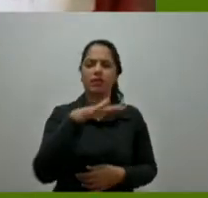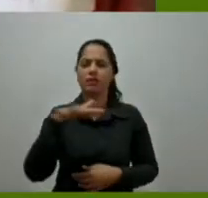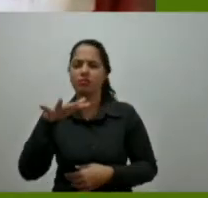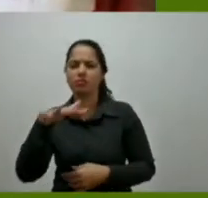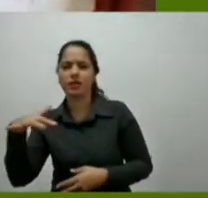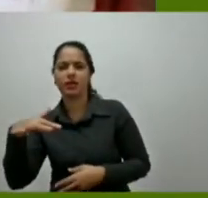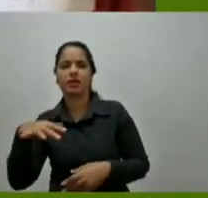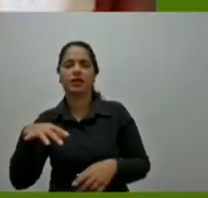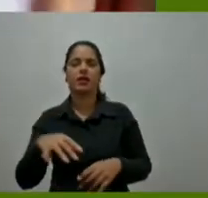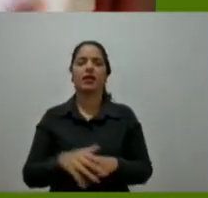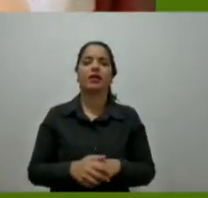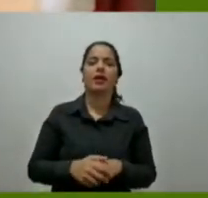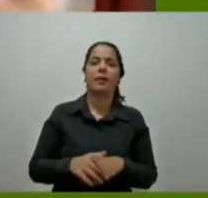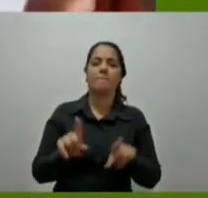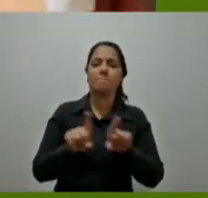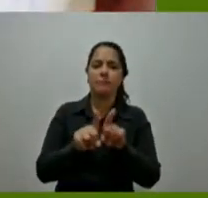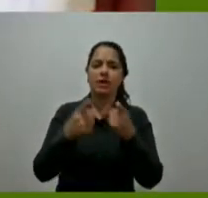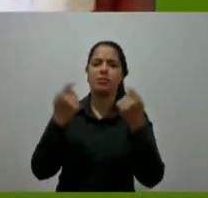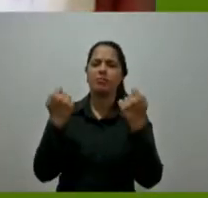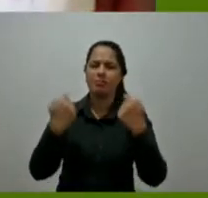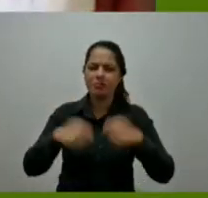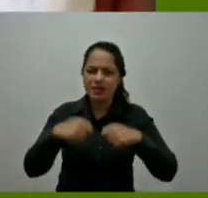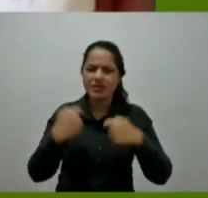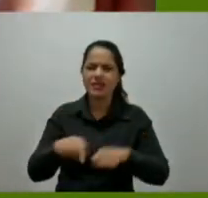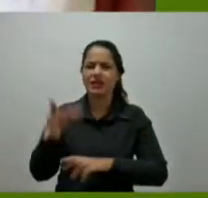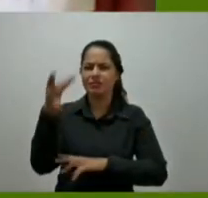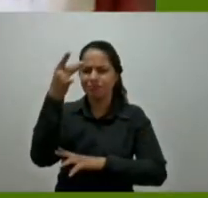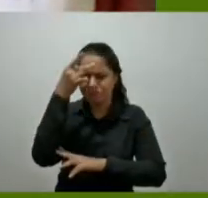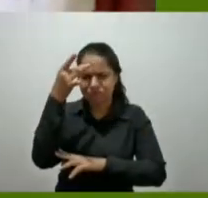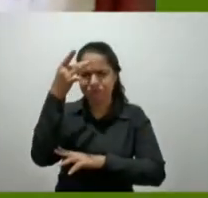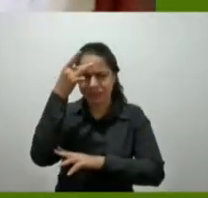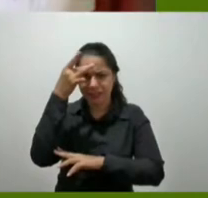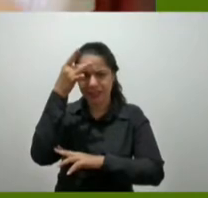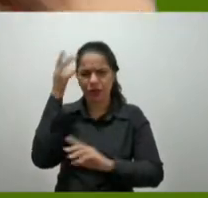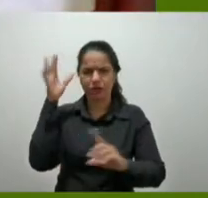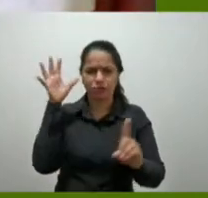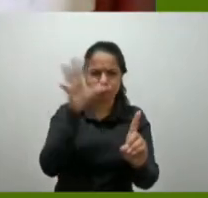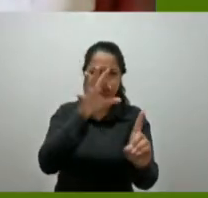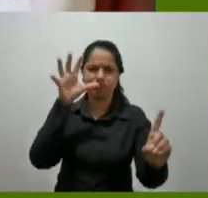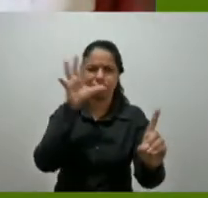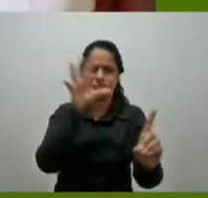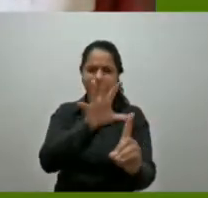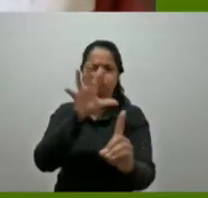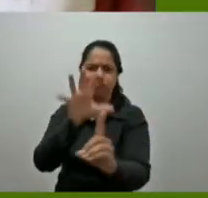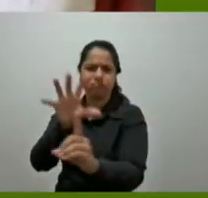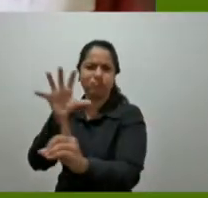cria o fluxo é dominador. Nós chegaremos